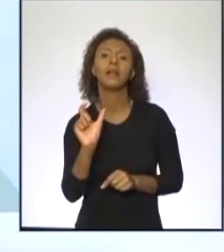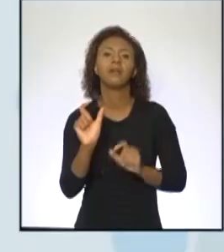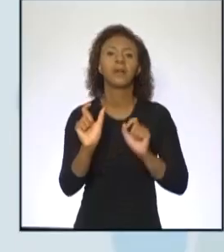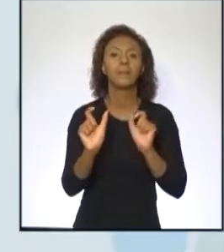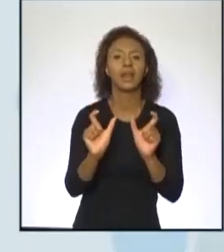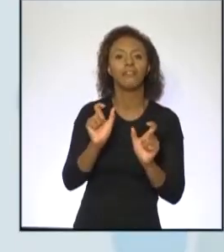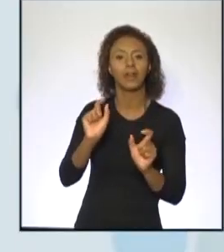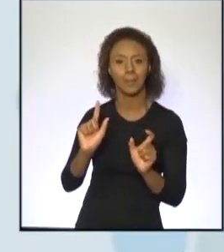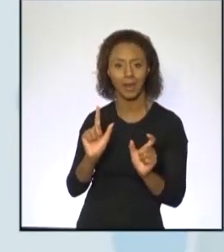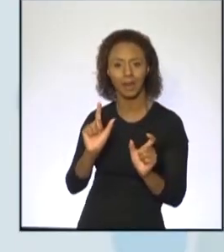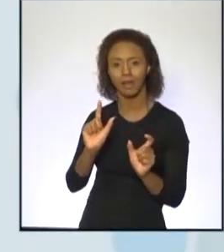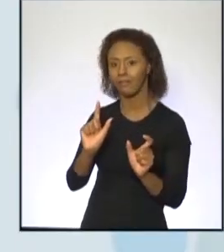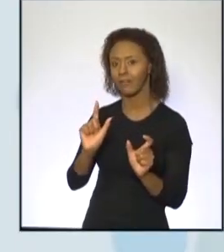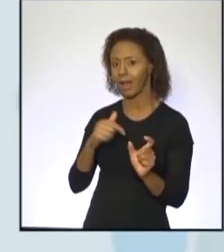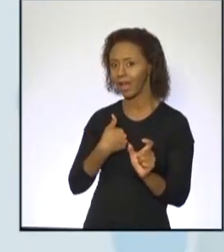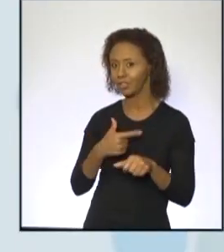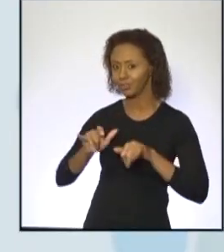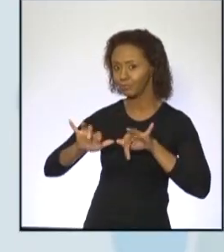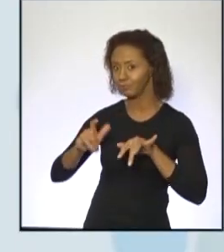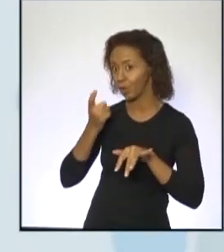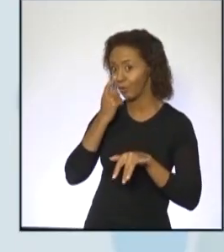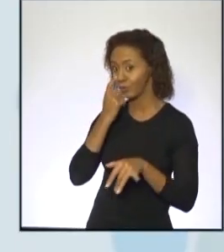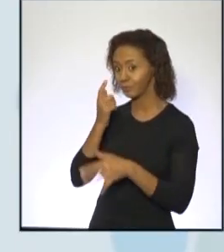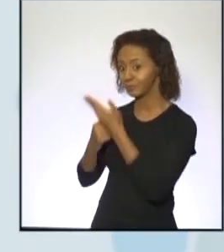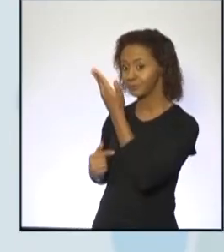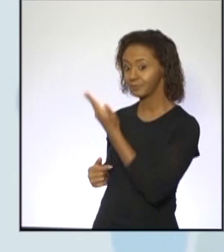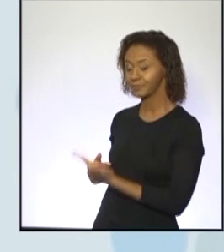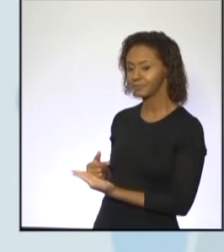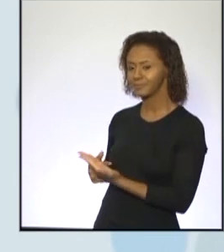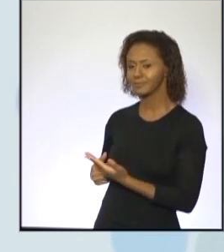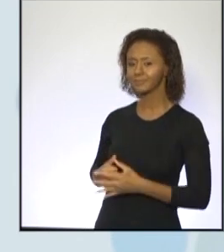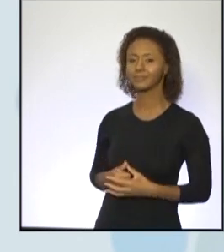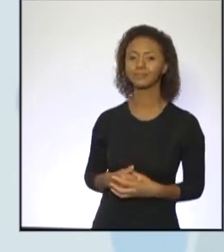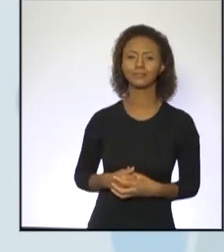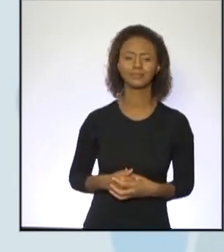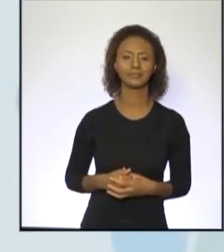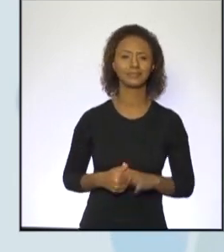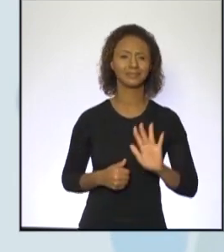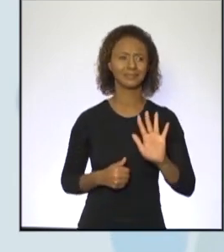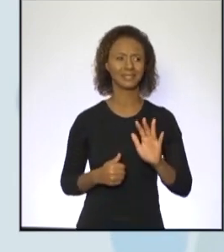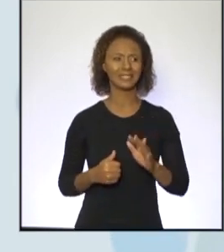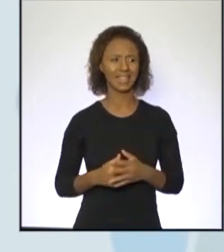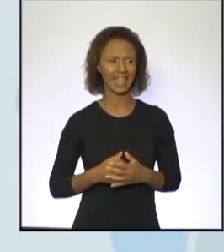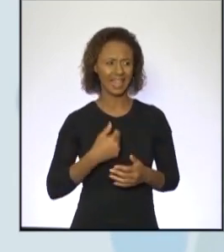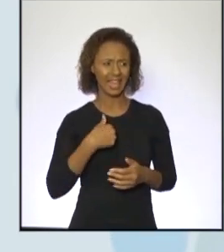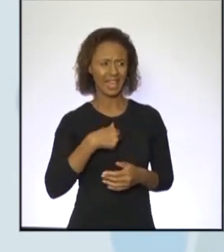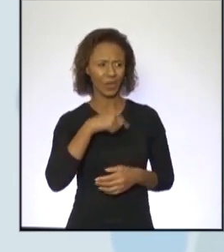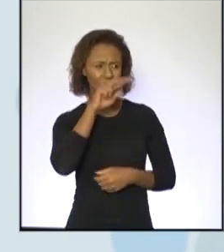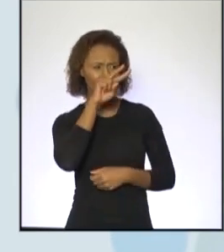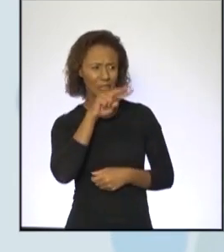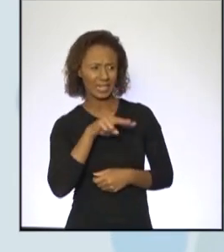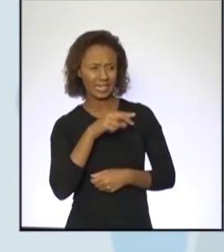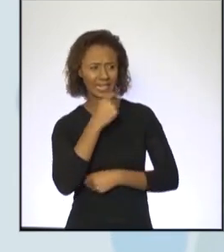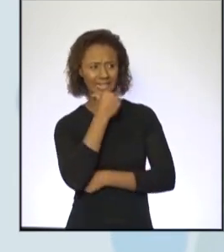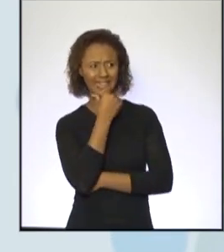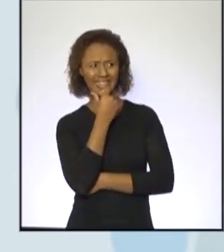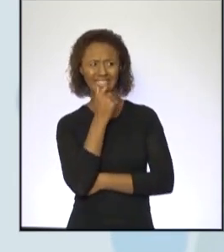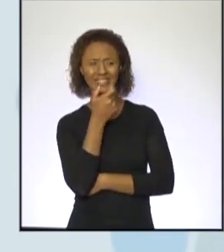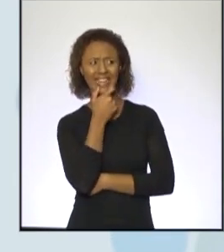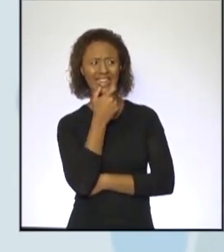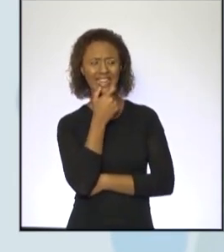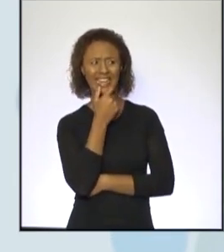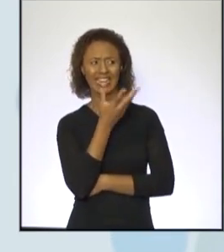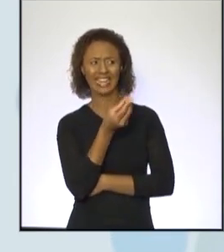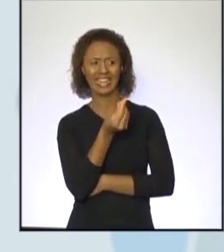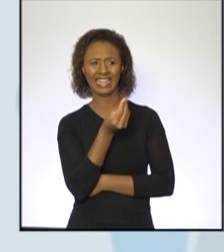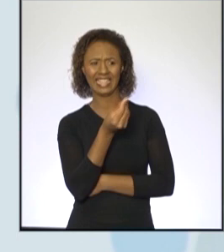vocês vão ver aí na tela. Ok. Roseli, eu acho que eu não vou me arriscar a ler, não, Eu sei. em Quem se inglês. arrisca aqui